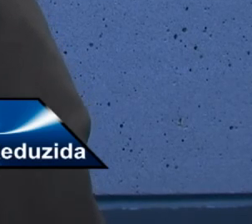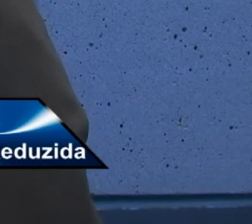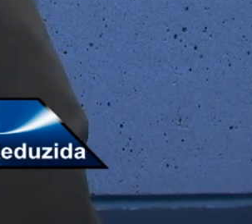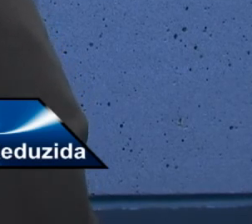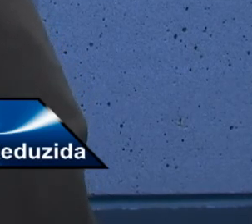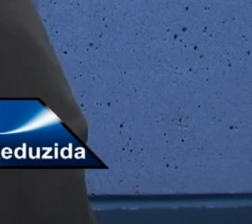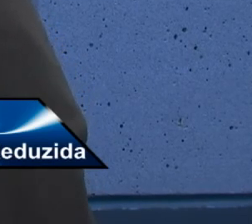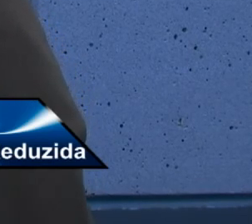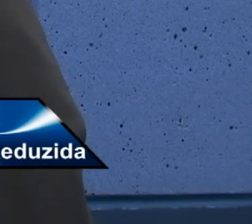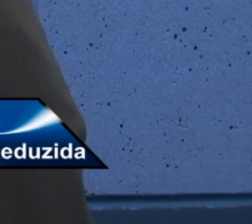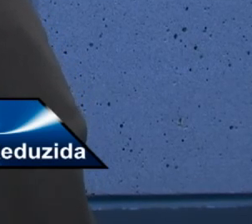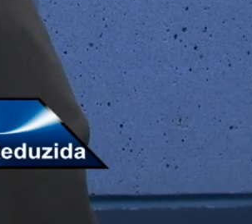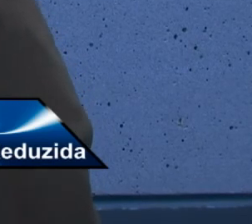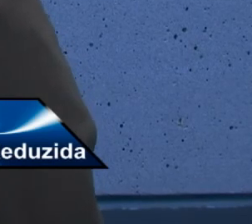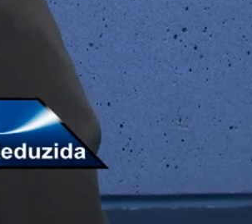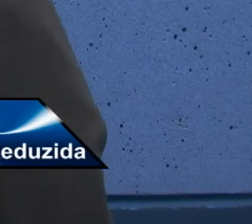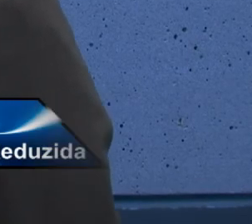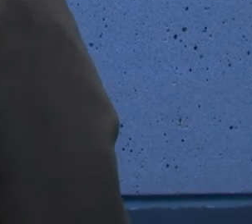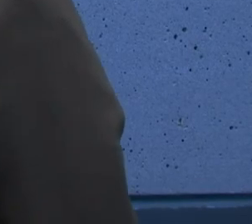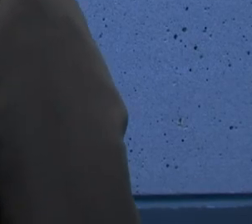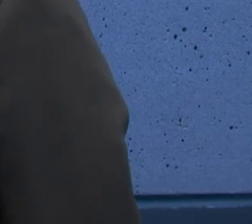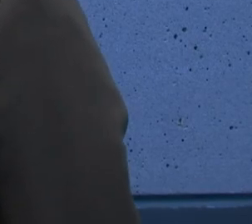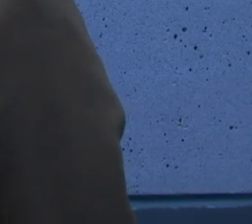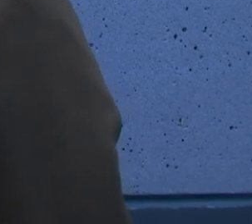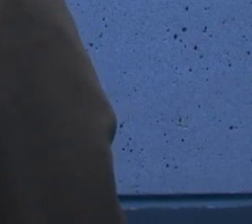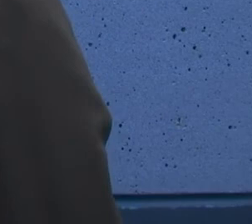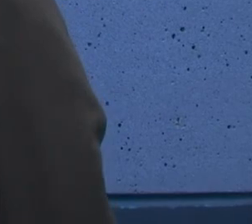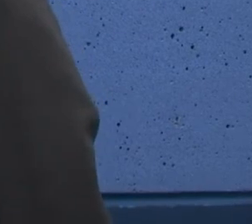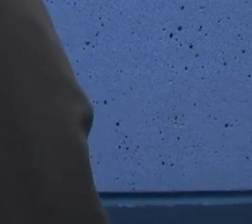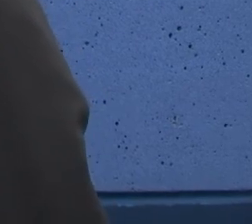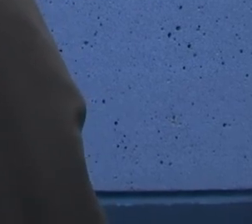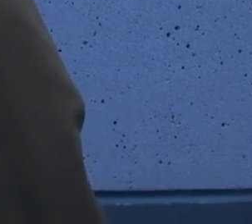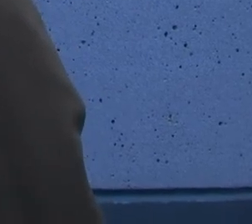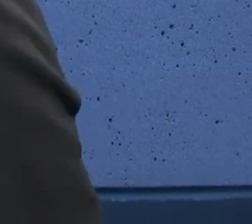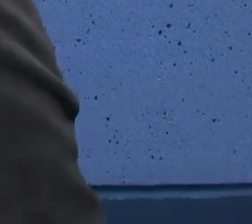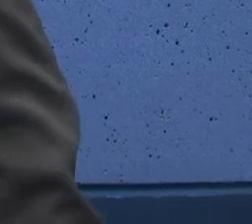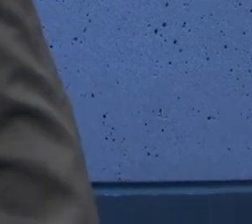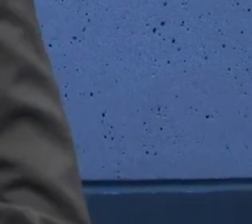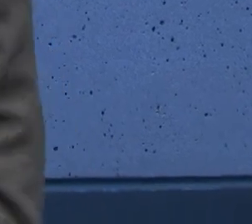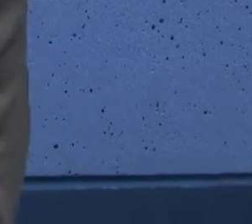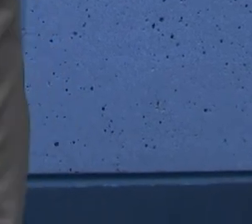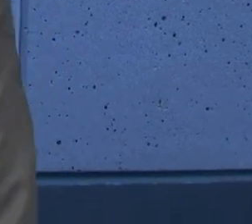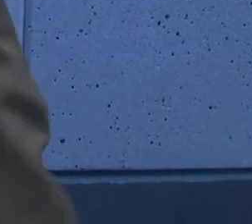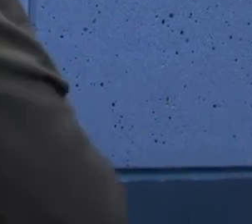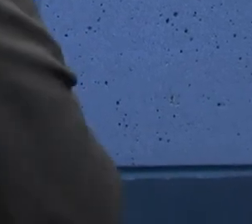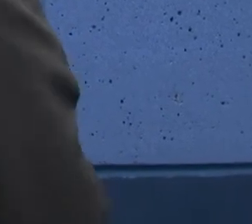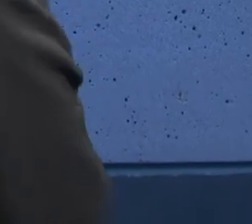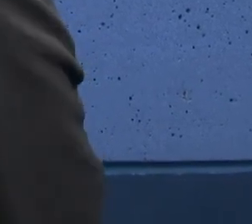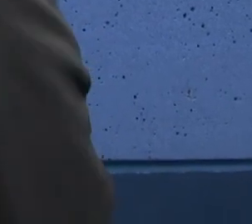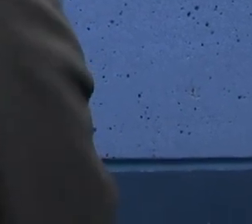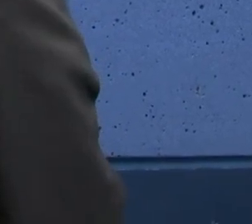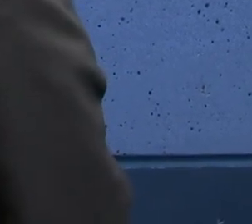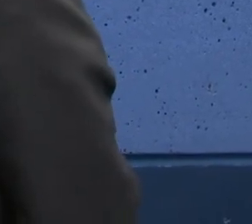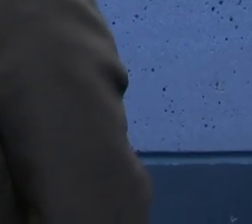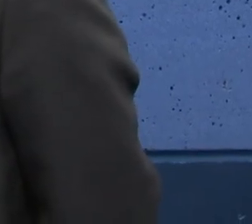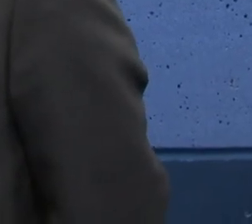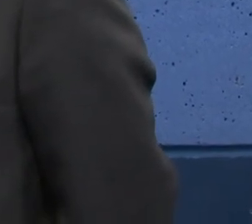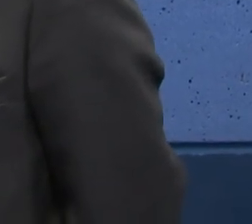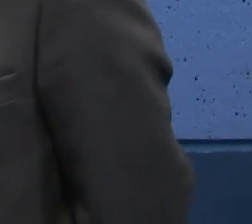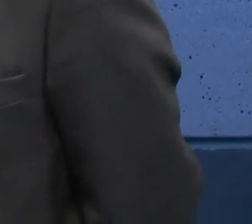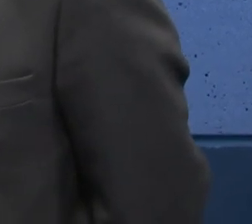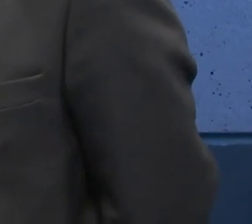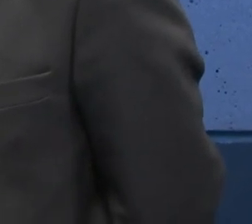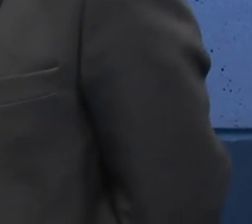vamos sempre incluir cada vez mais. Vereador, muito obrigado. Eu que agradeço mais uma vez a vocês todos aqui da Câmara Municipal, que faz esse